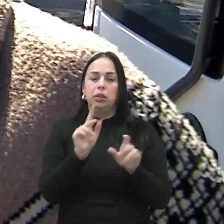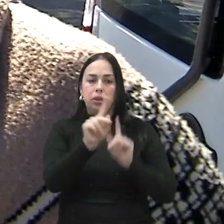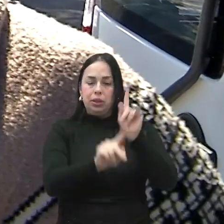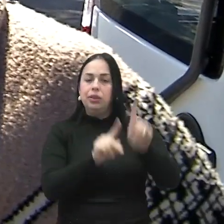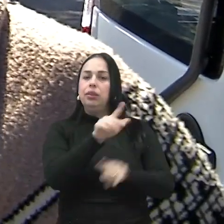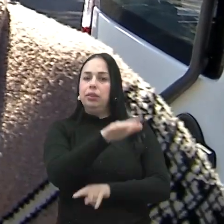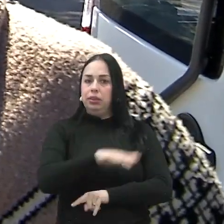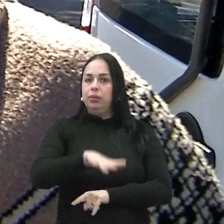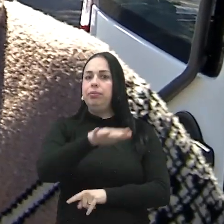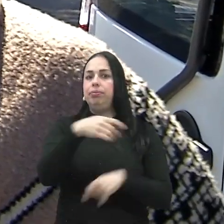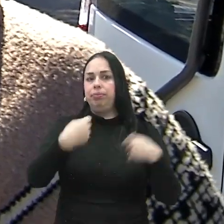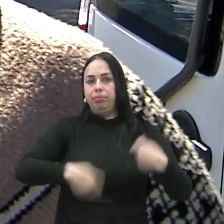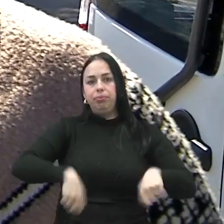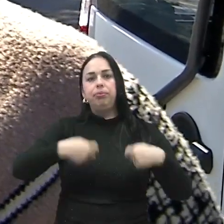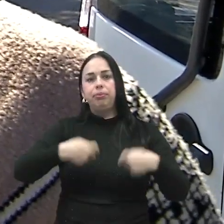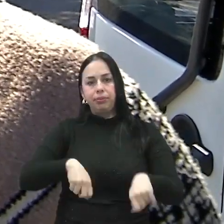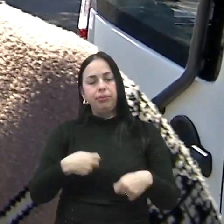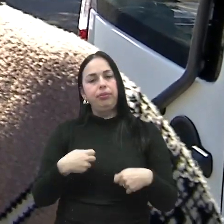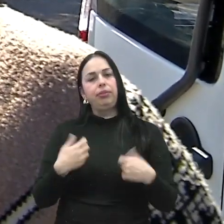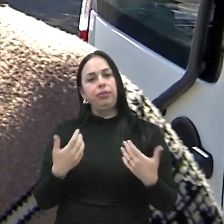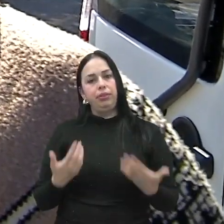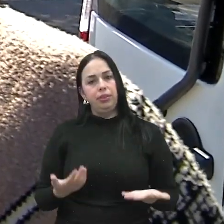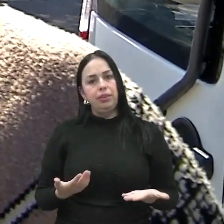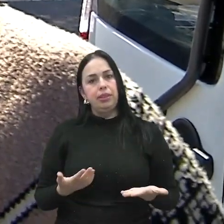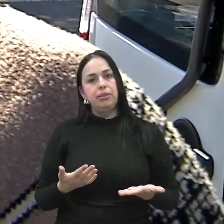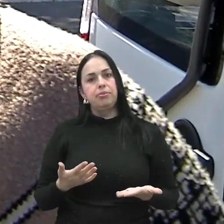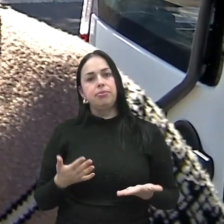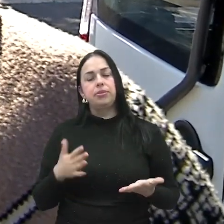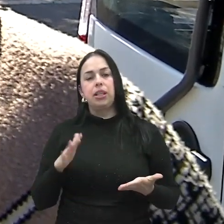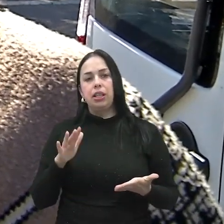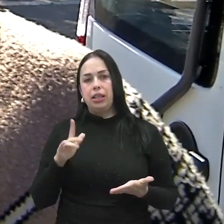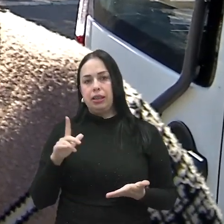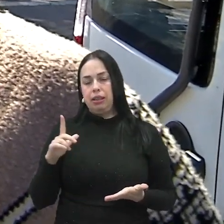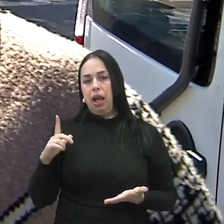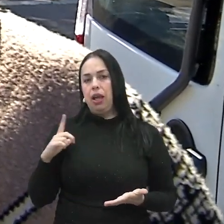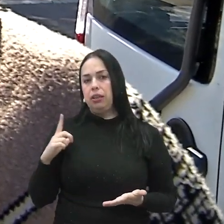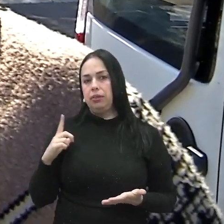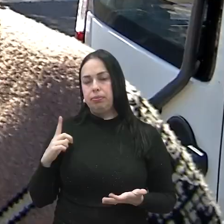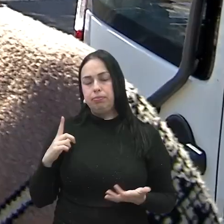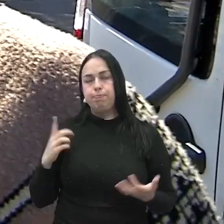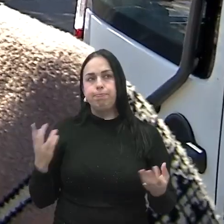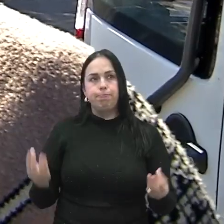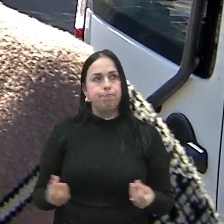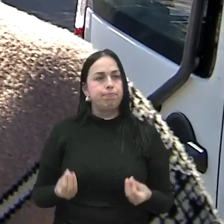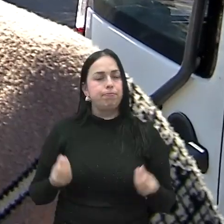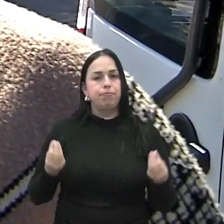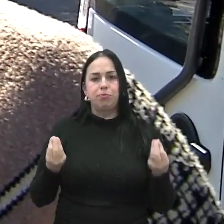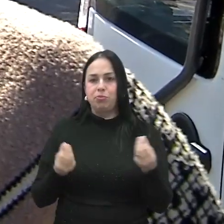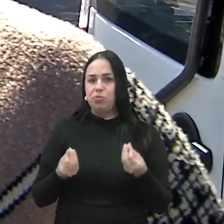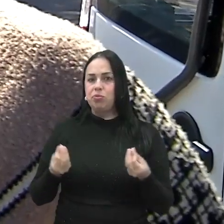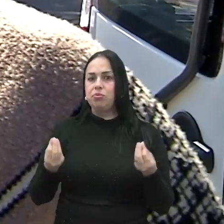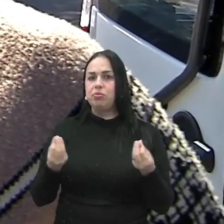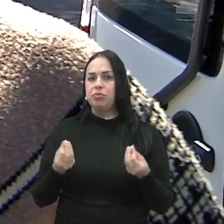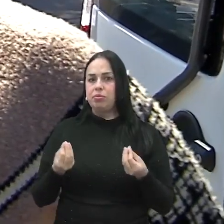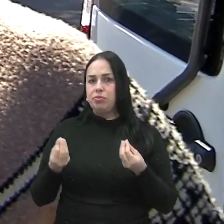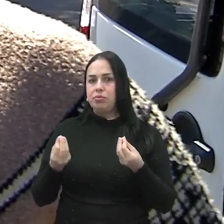bem-vindo. A população precisa. Embora já tenha bastante